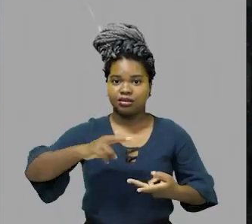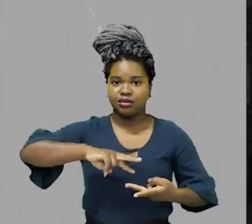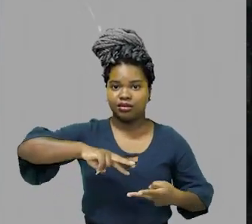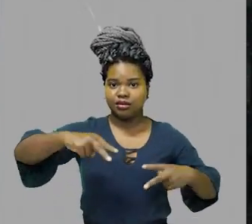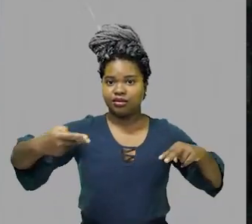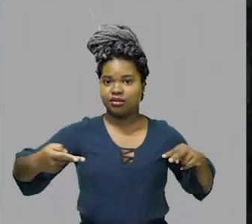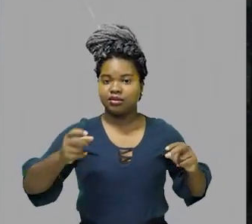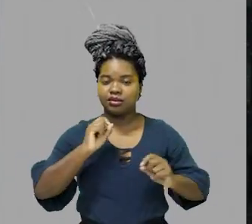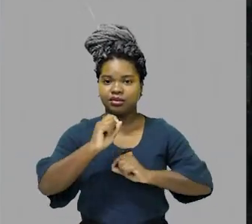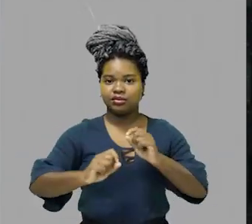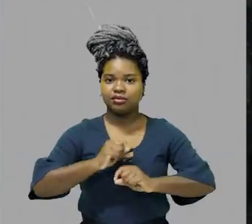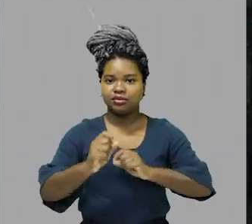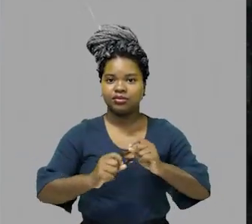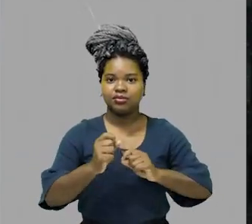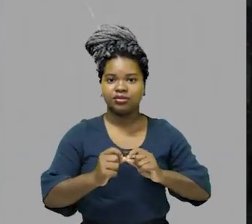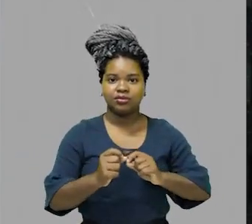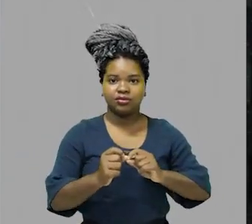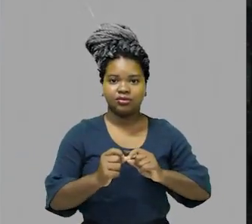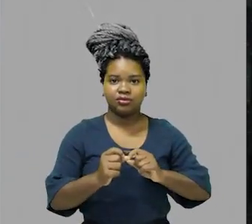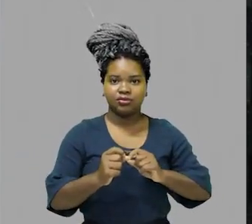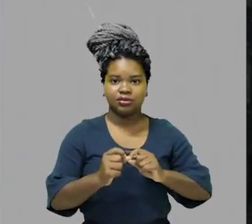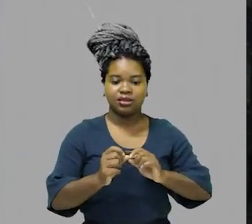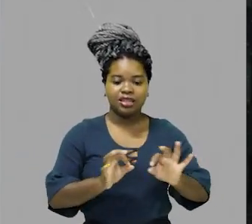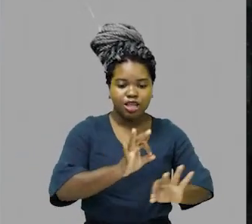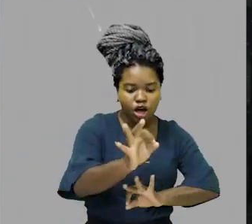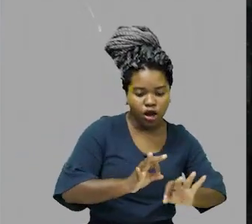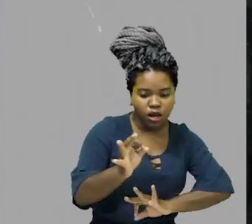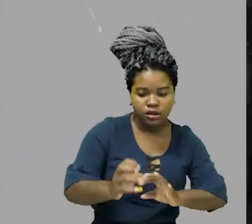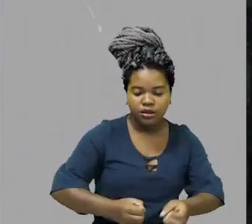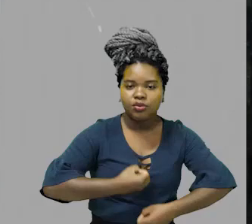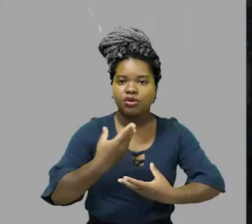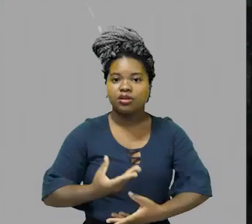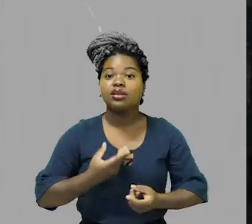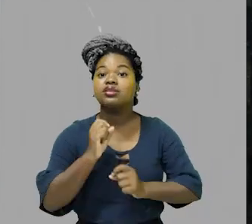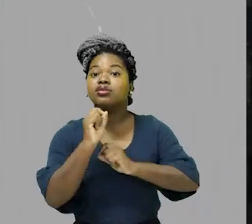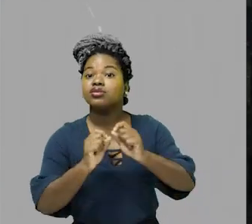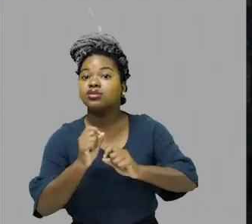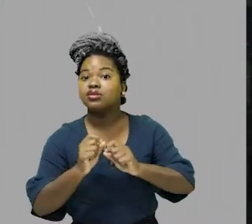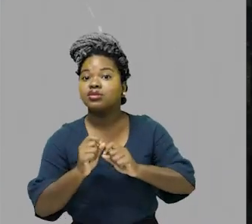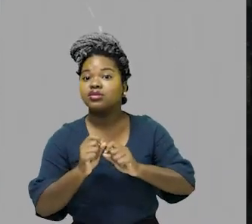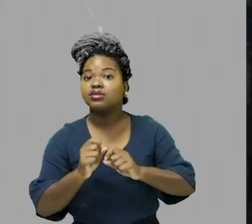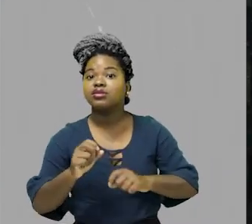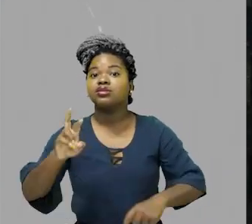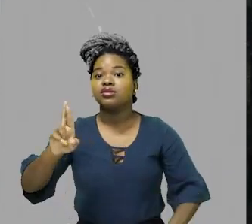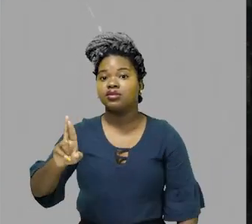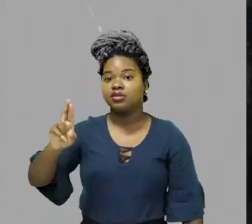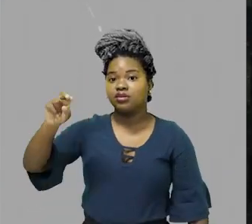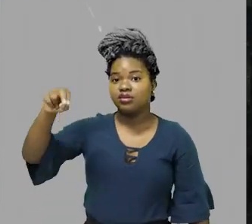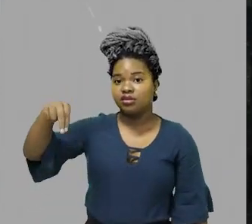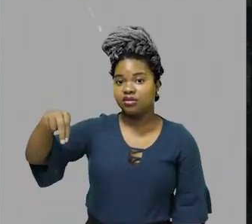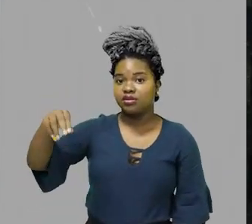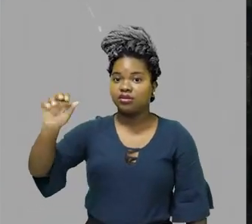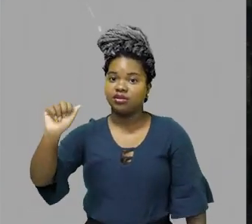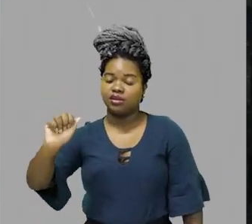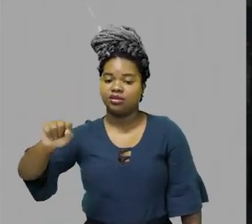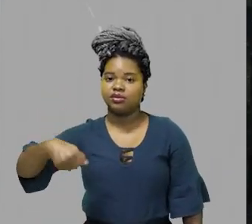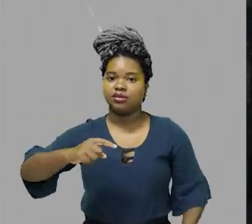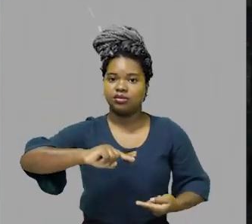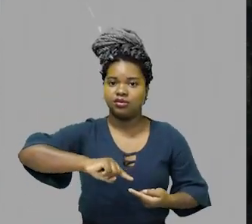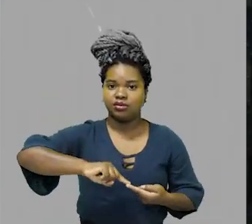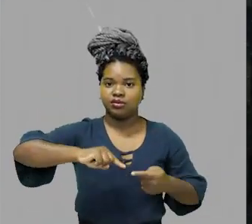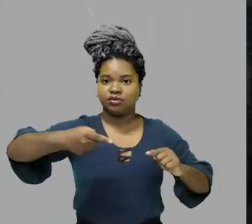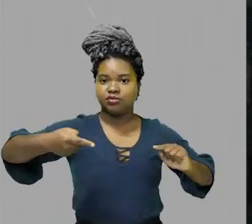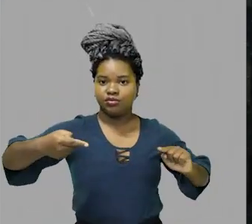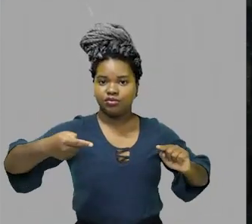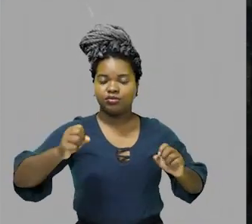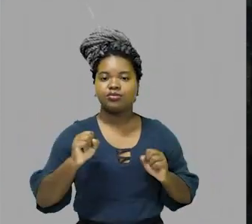a produção do DNA. Isso ocorre principalmente quando a célula vai se dividir. Toda vez que a célula se divide, ela tem que formar